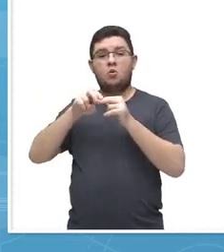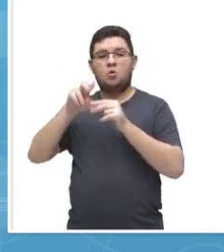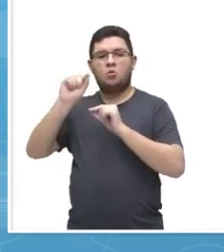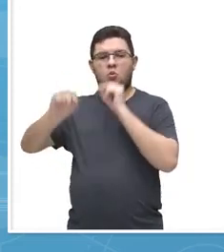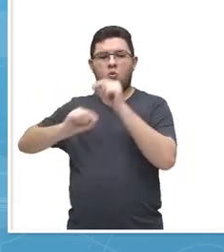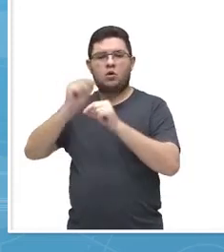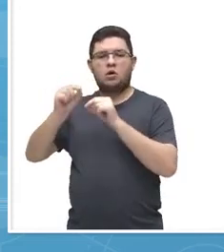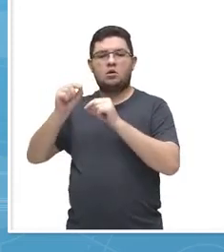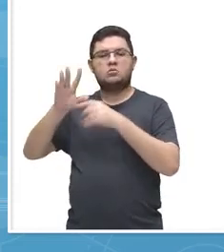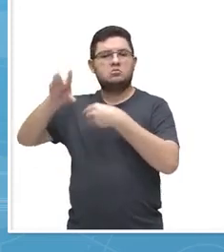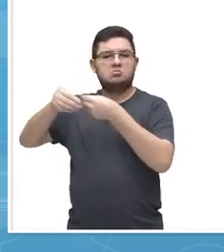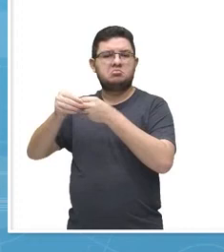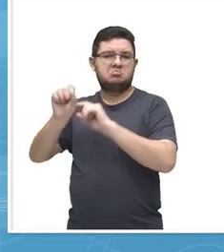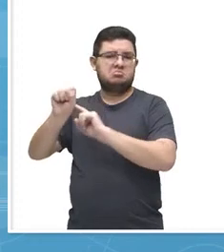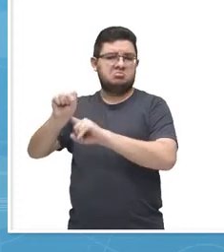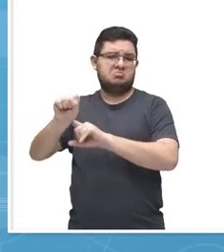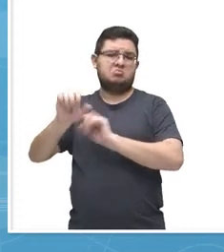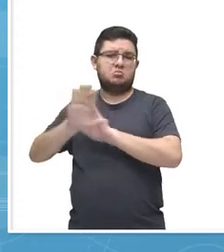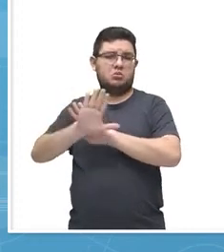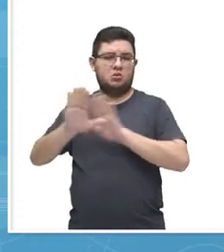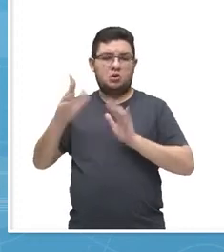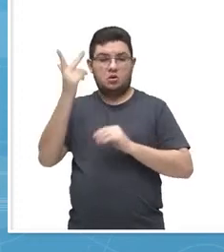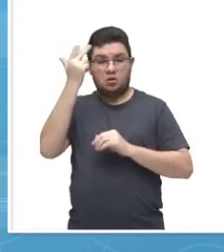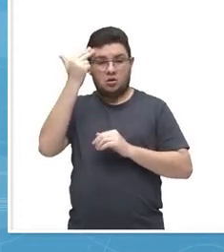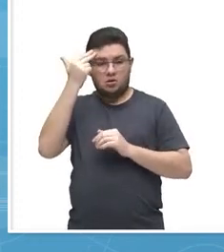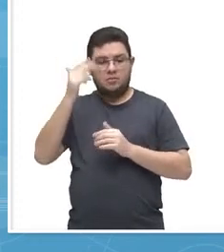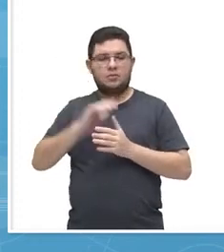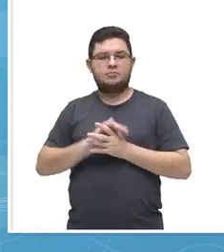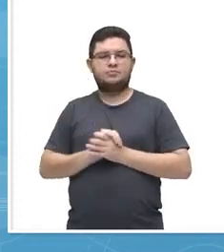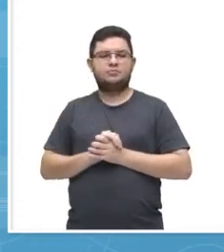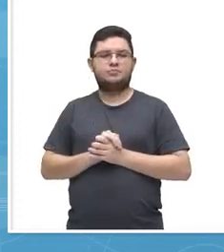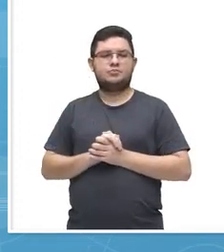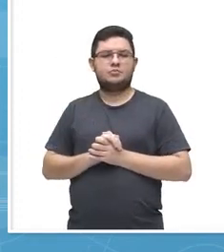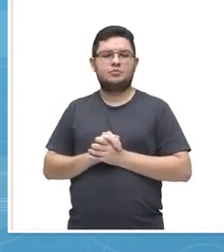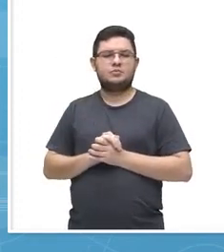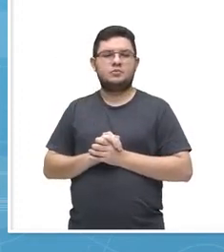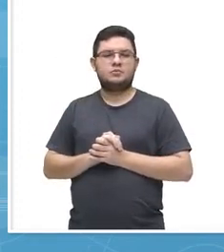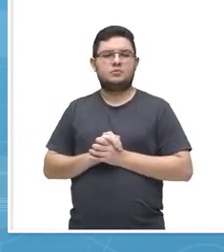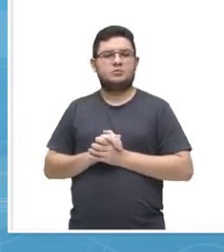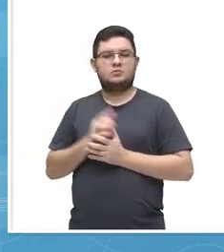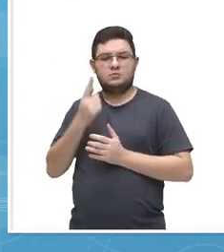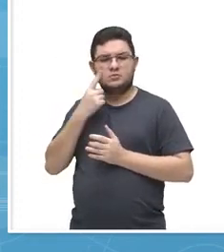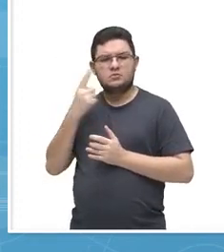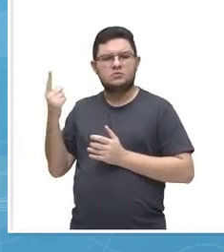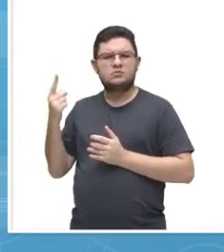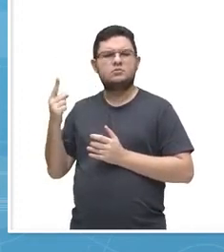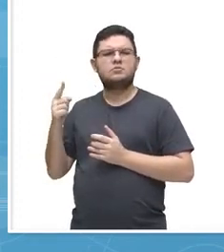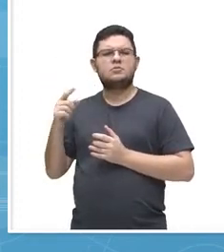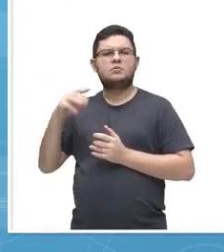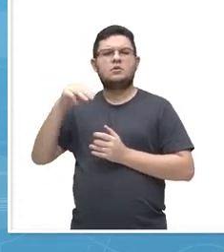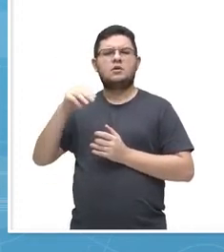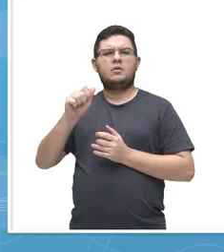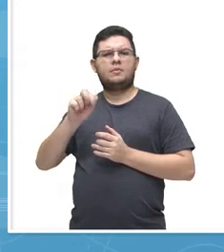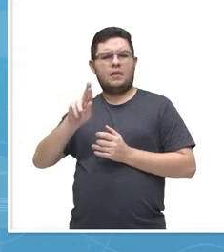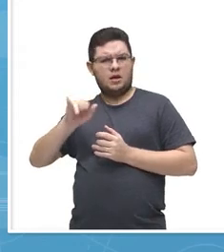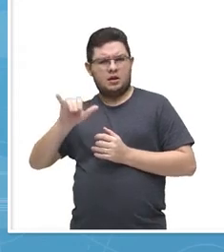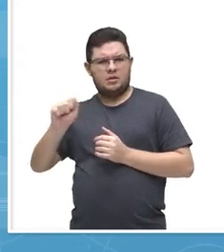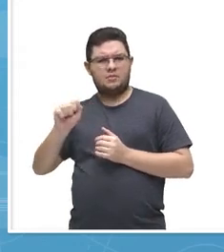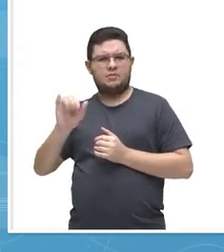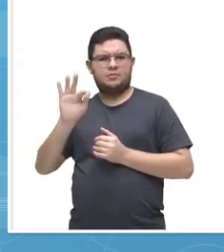consoante Y, aí ok, você pode colocar o IES, tá? Aqui, ó, Maria Fisches. Por que terminou em